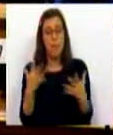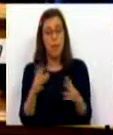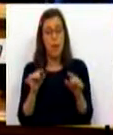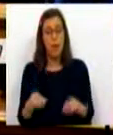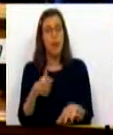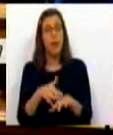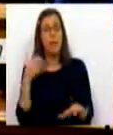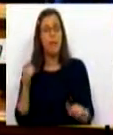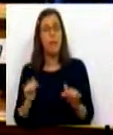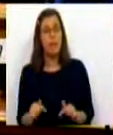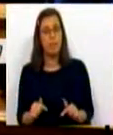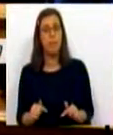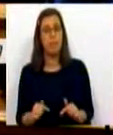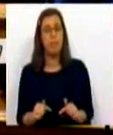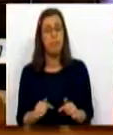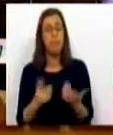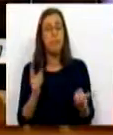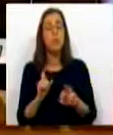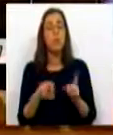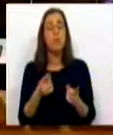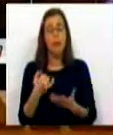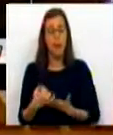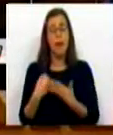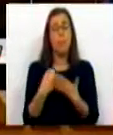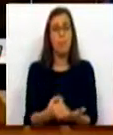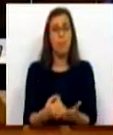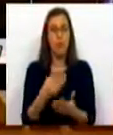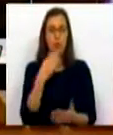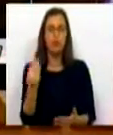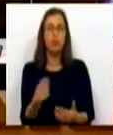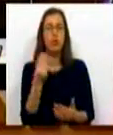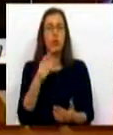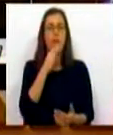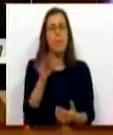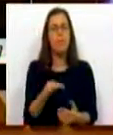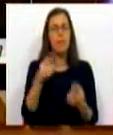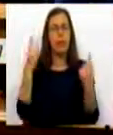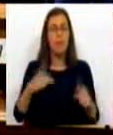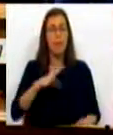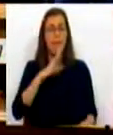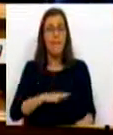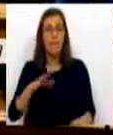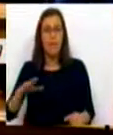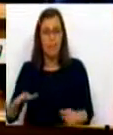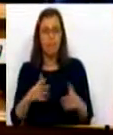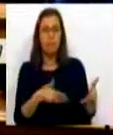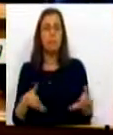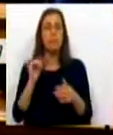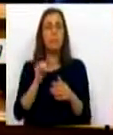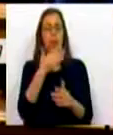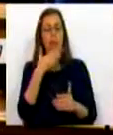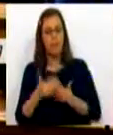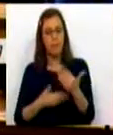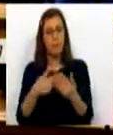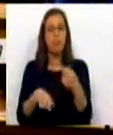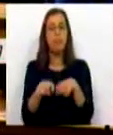maioria parlamentar, é considerar que o apoio às jovens famílias com filhos, orientado para a